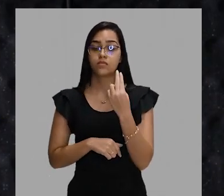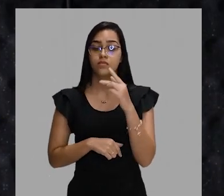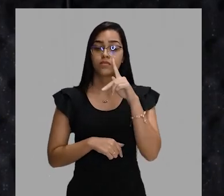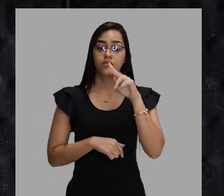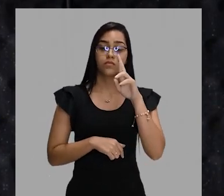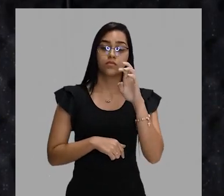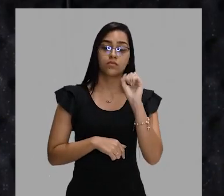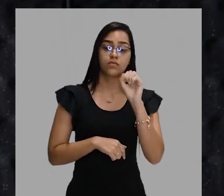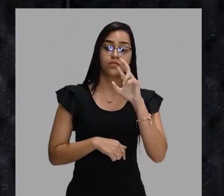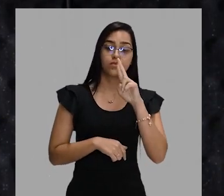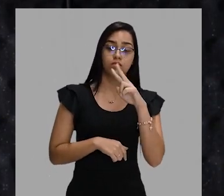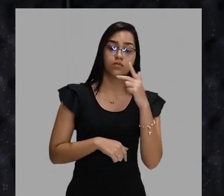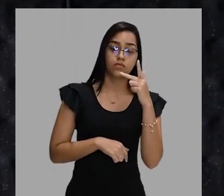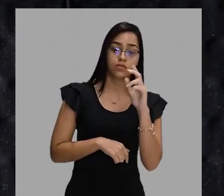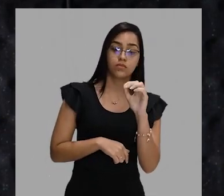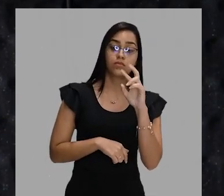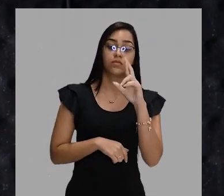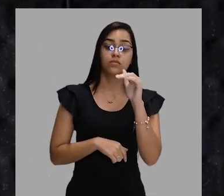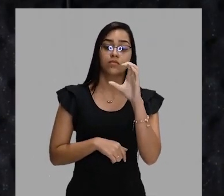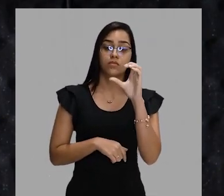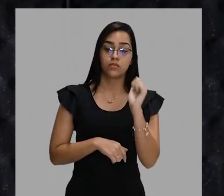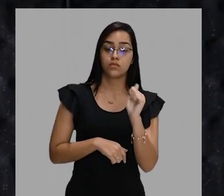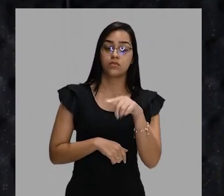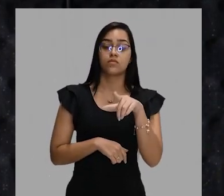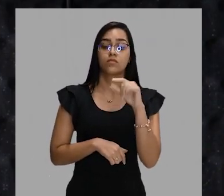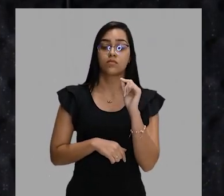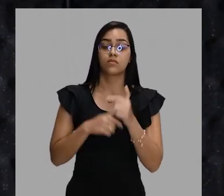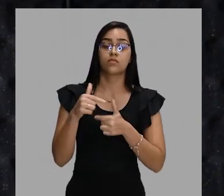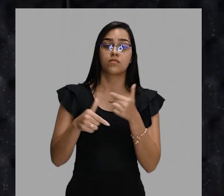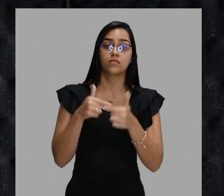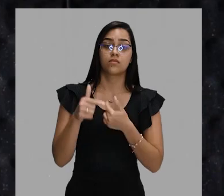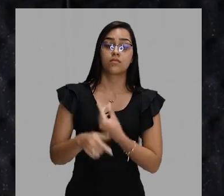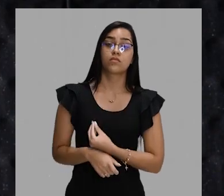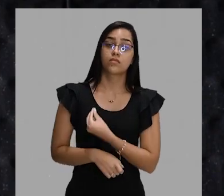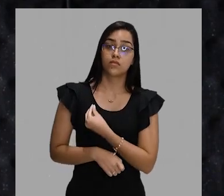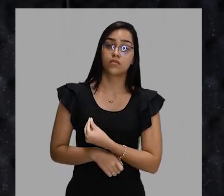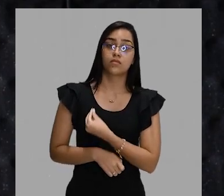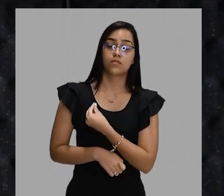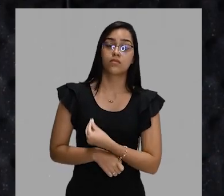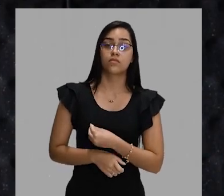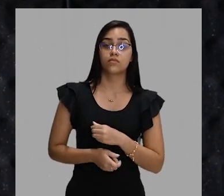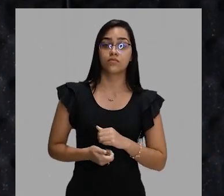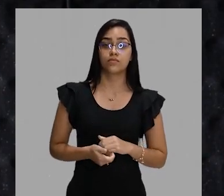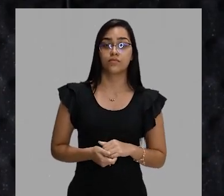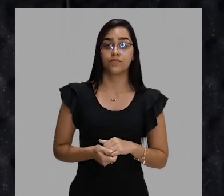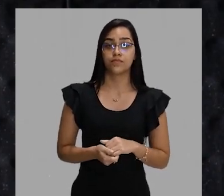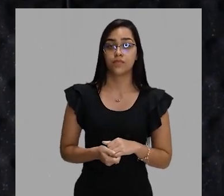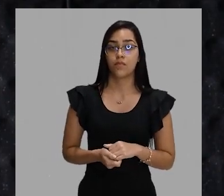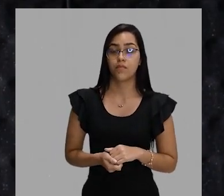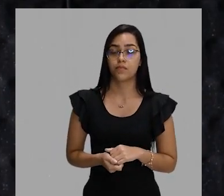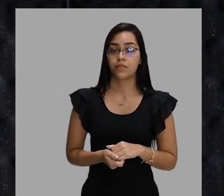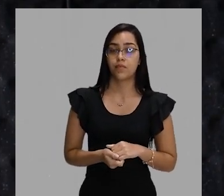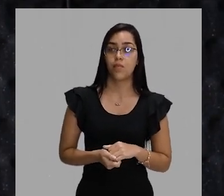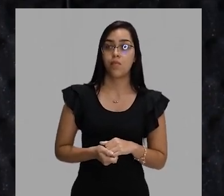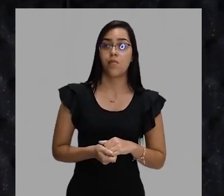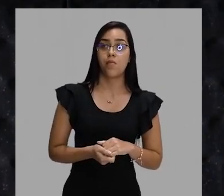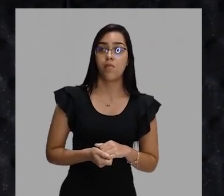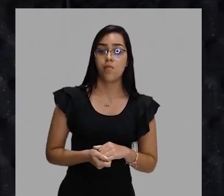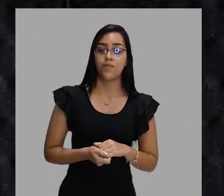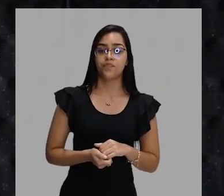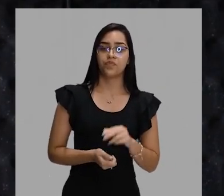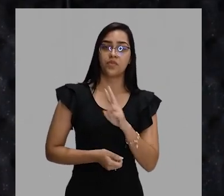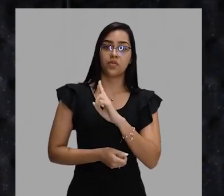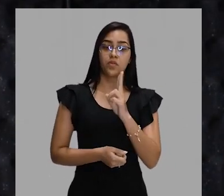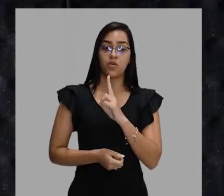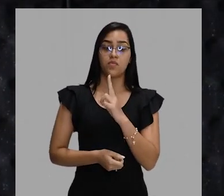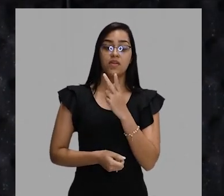natural ou a preservação das raças favorecidas na luta pela sobrevivência. Esse nome grande aí é o